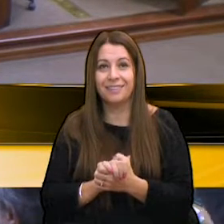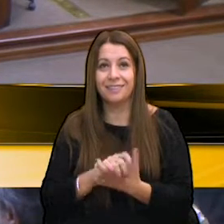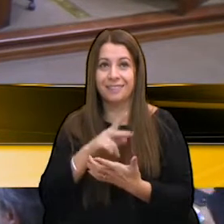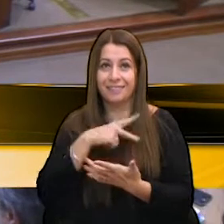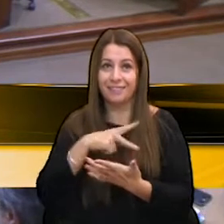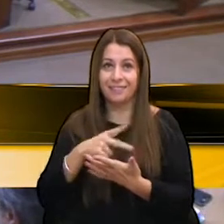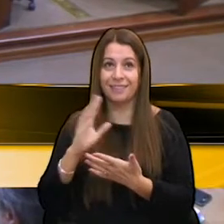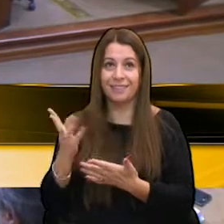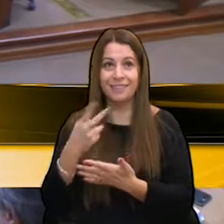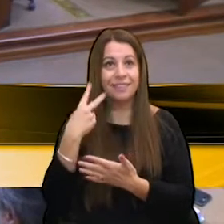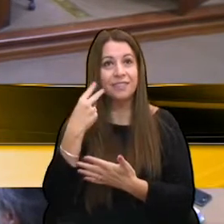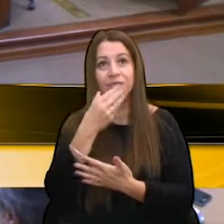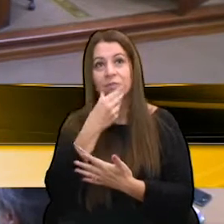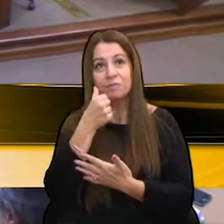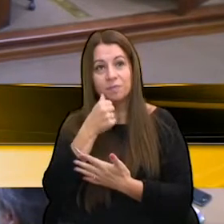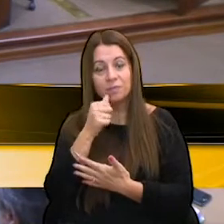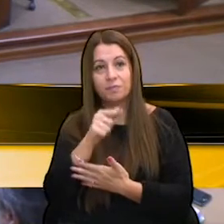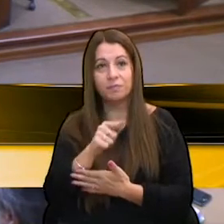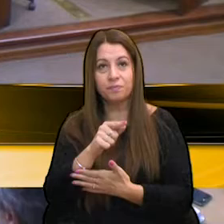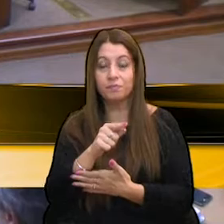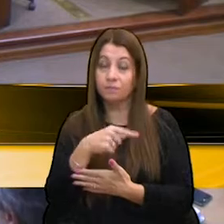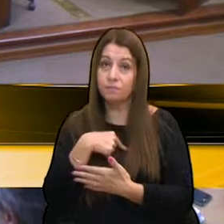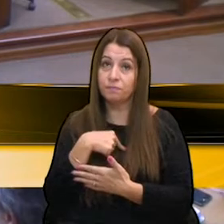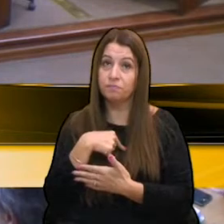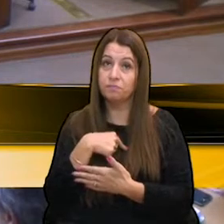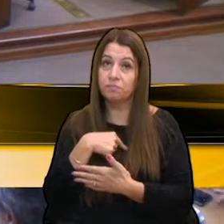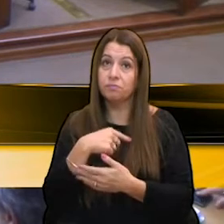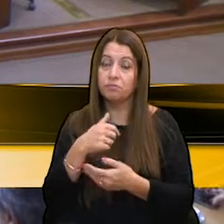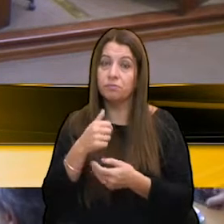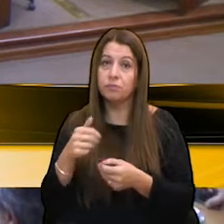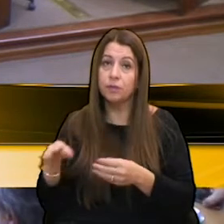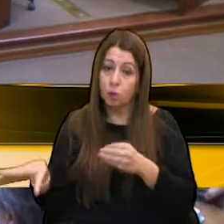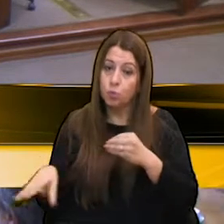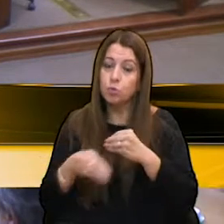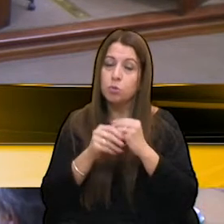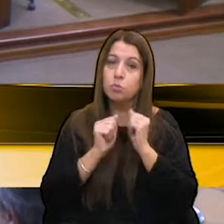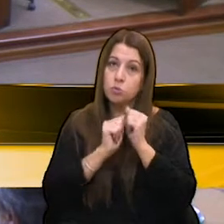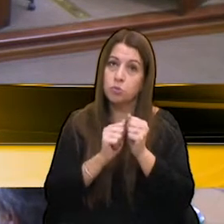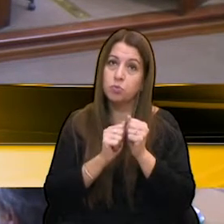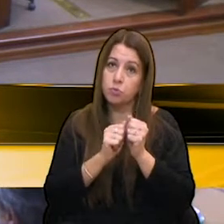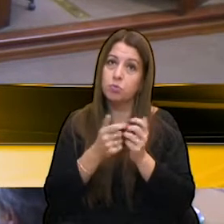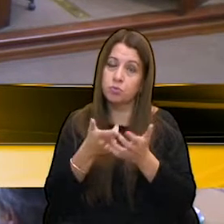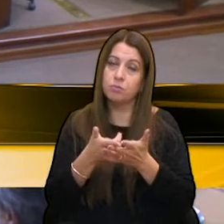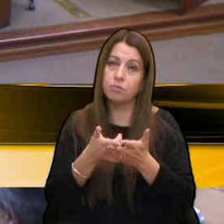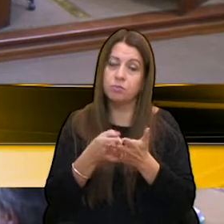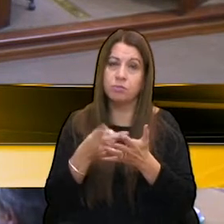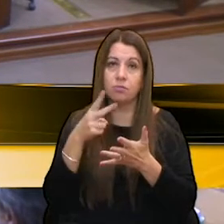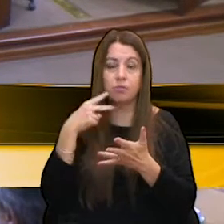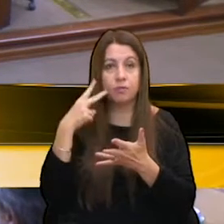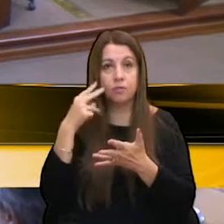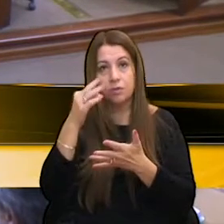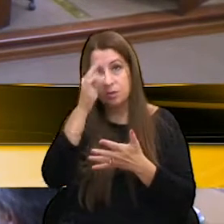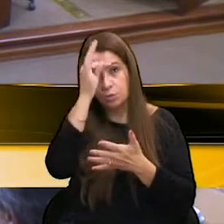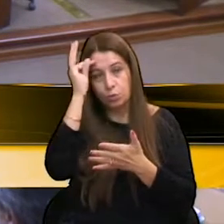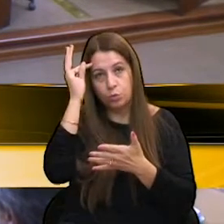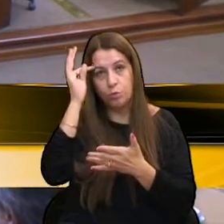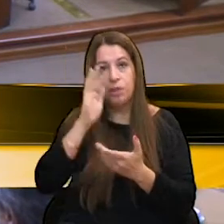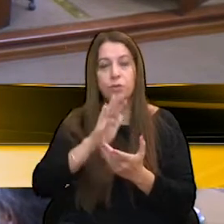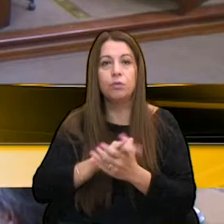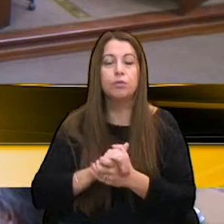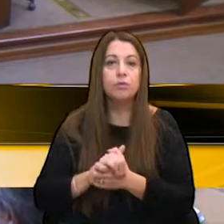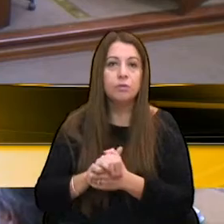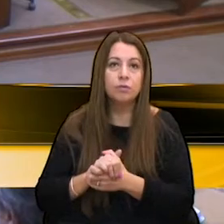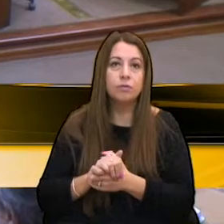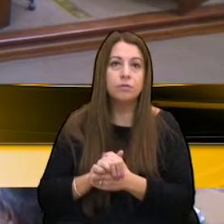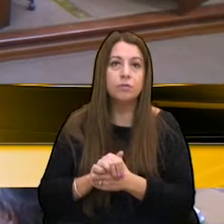Senhor presidente, senhoras e senhores vereadores, eu me congratulo com o vereador Tuigo, porque